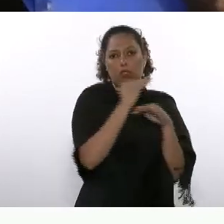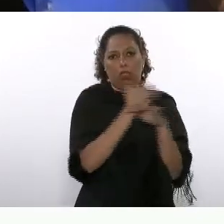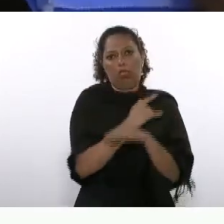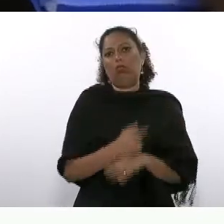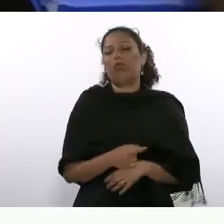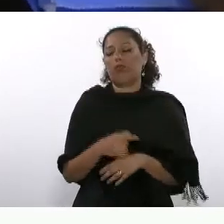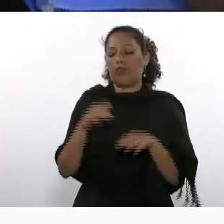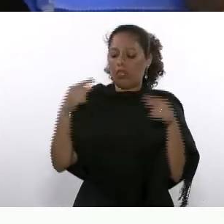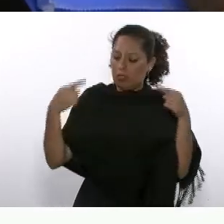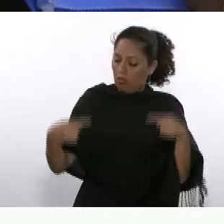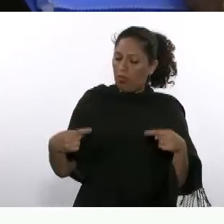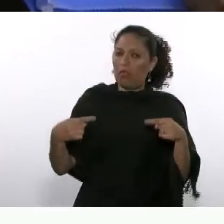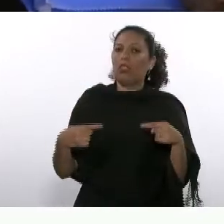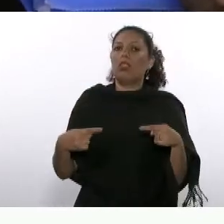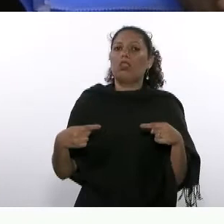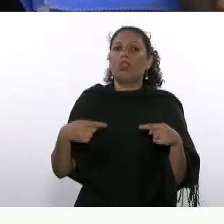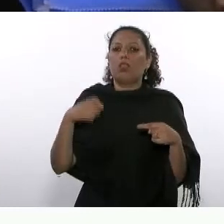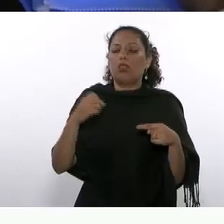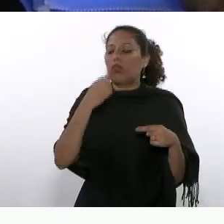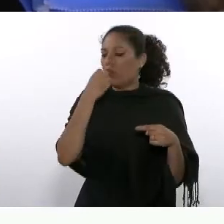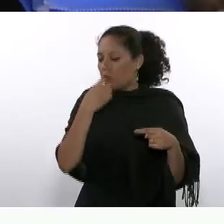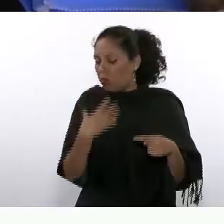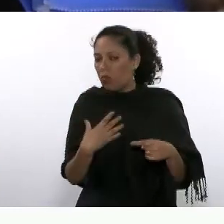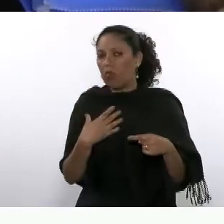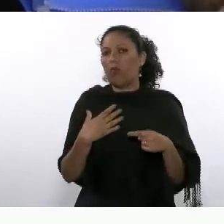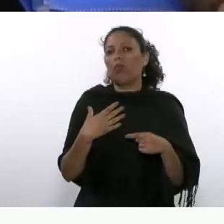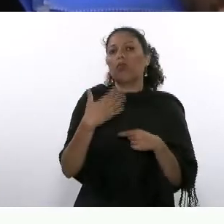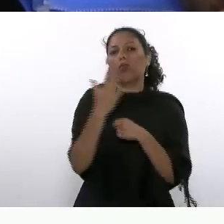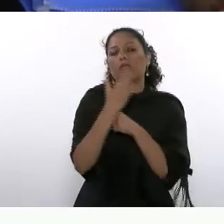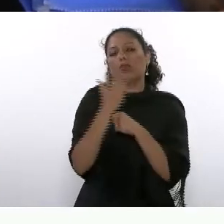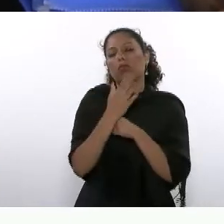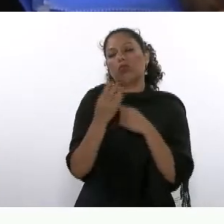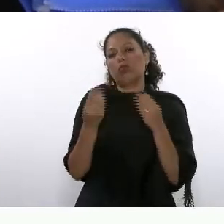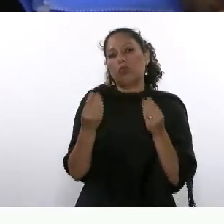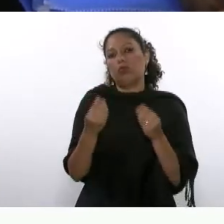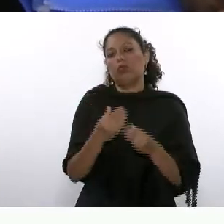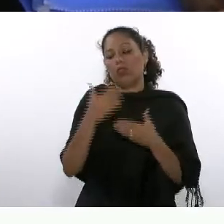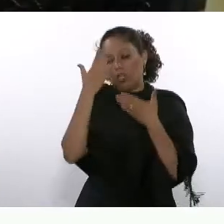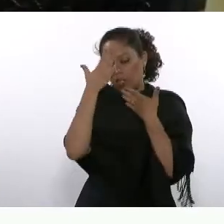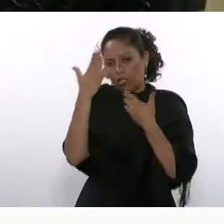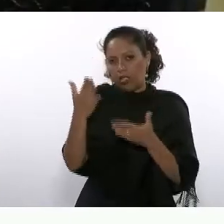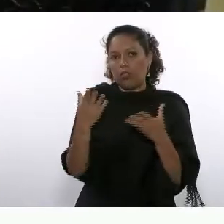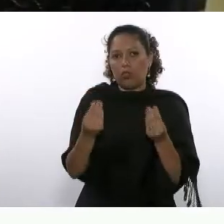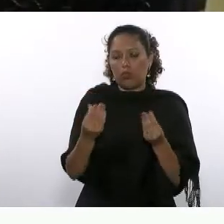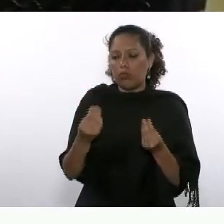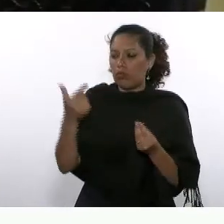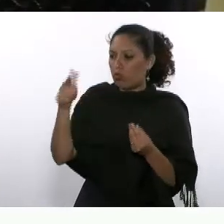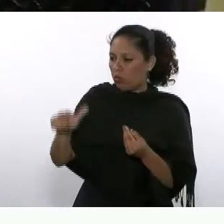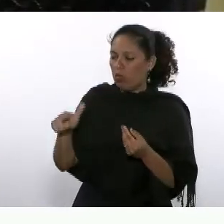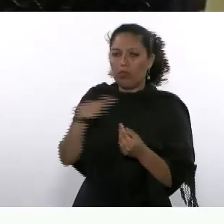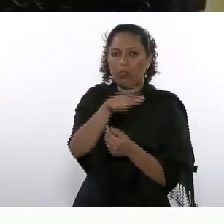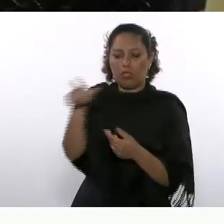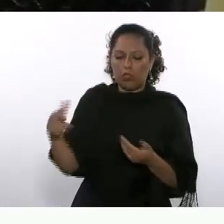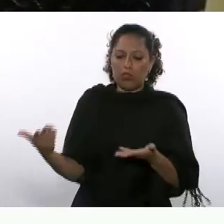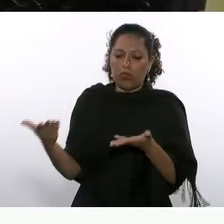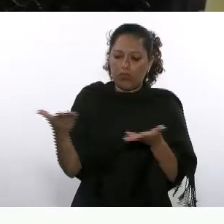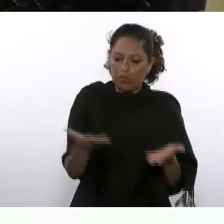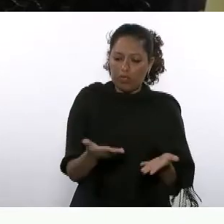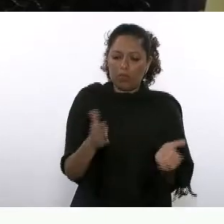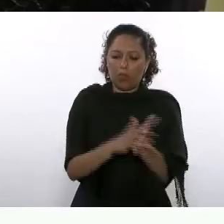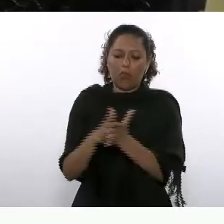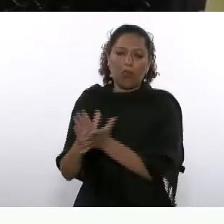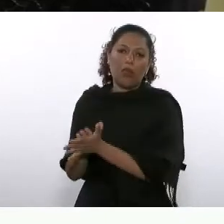Então, essa frente está muito no nosso radar. Olha, eu agradeço mais uma vez a presença dos senhores aqui,